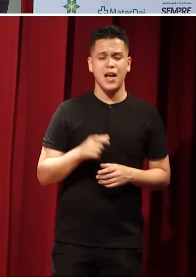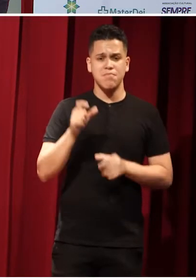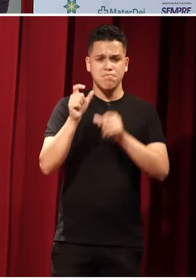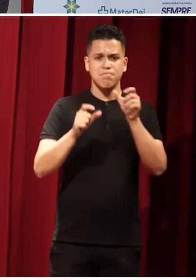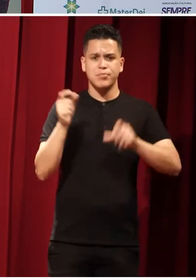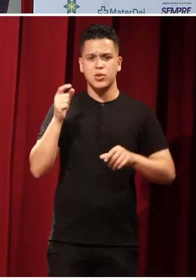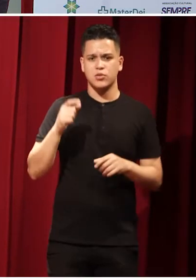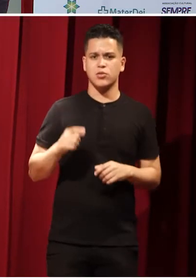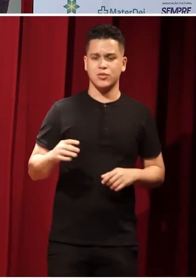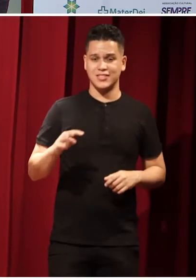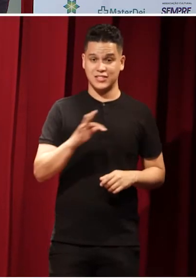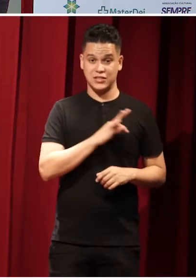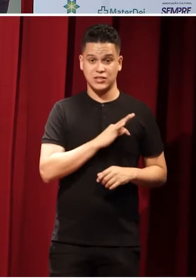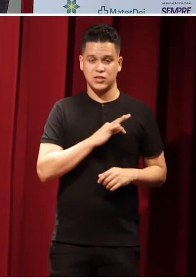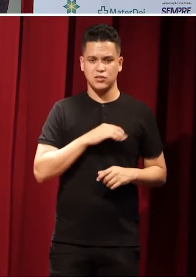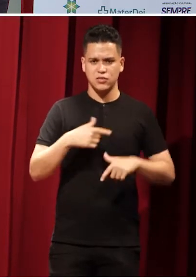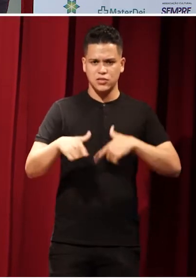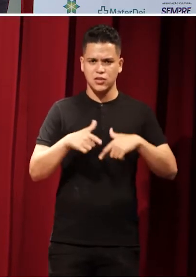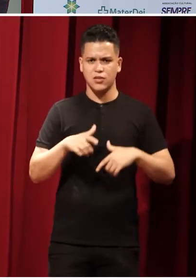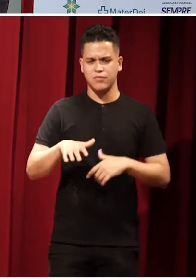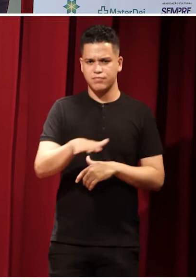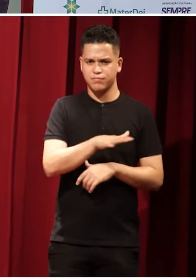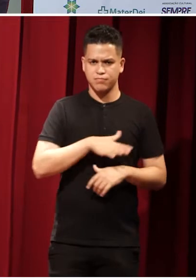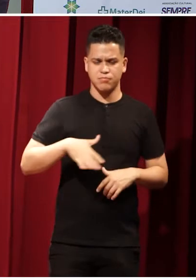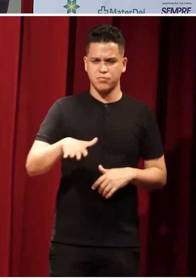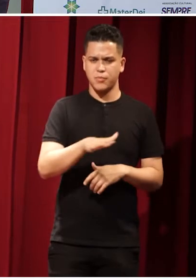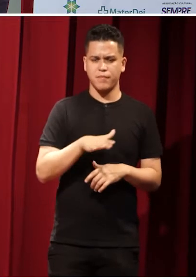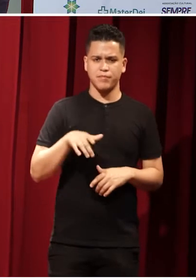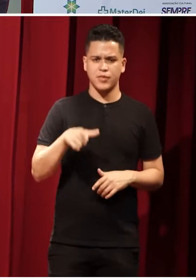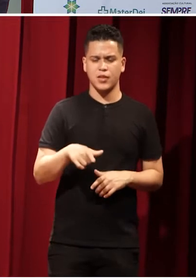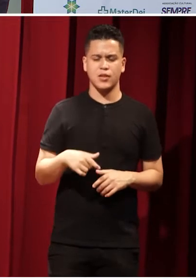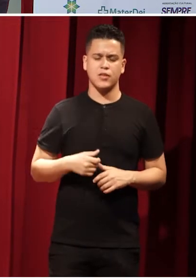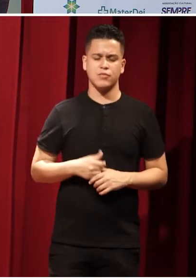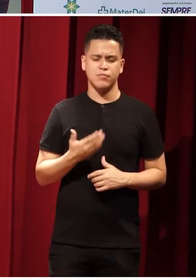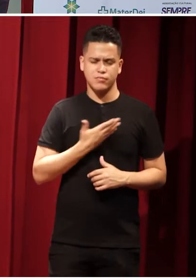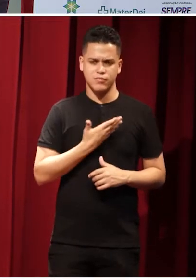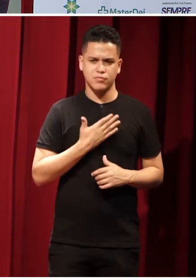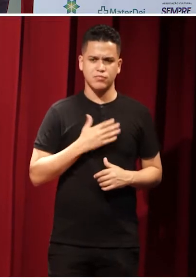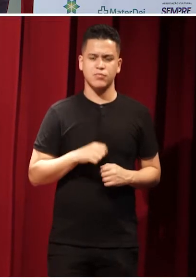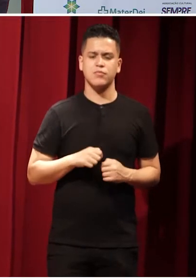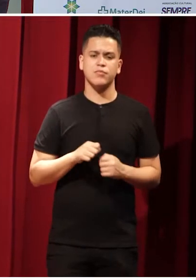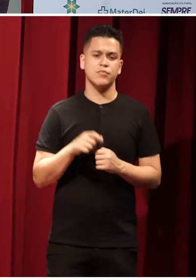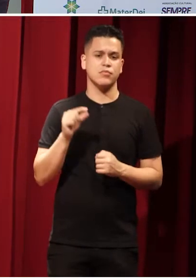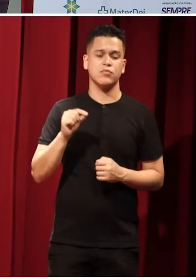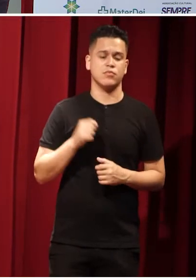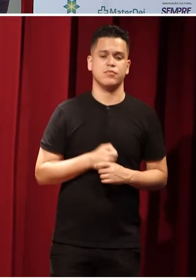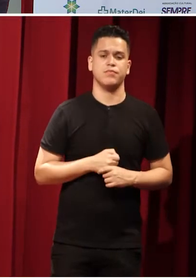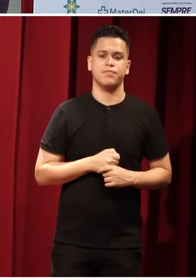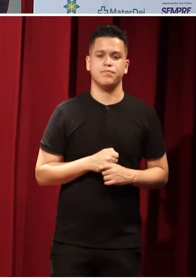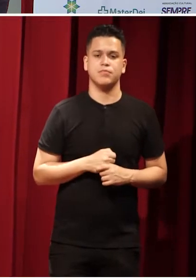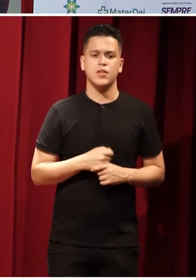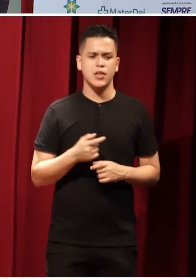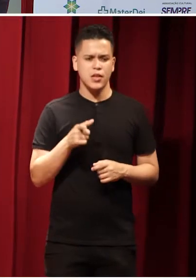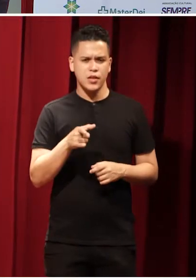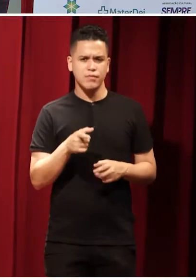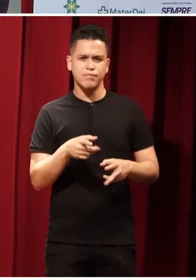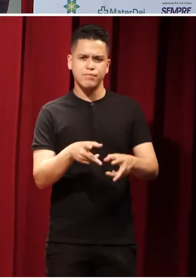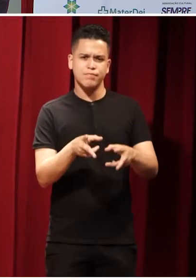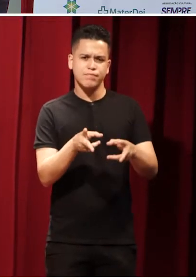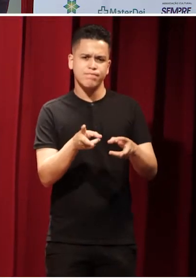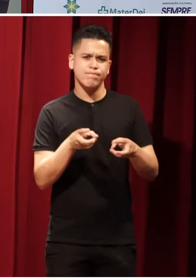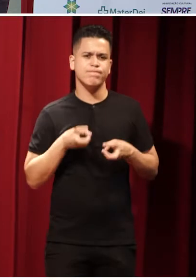Instituto Socioambiental, e a pessoa que fez isso, um protagonista importante, é um ex-orientando meu, Rodrigo Junqueira, eu tenho muito orgulho